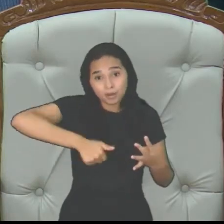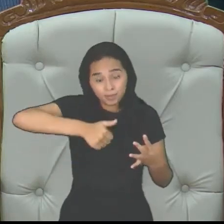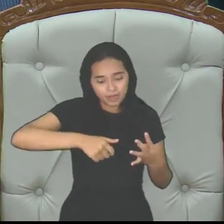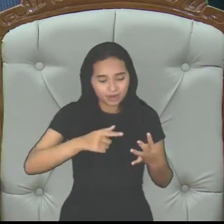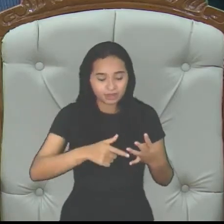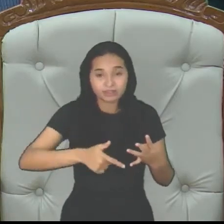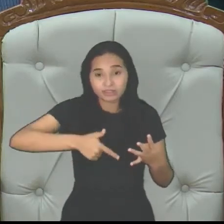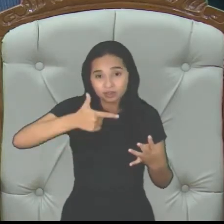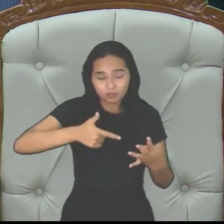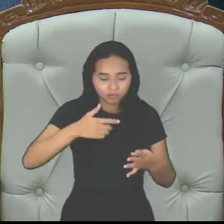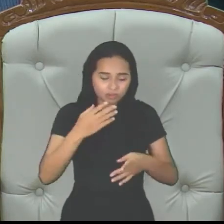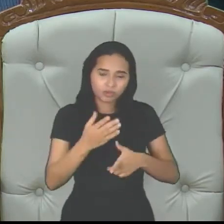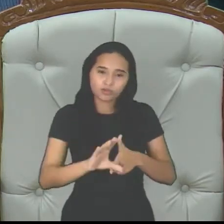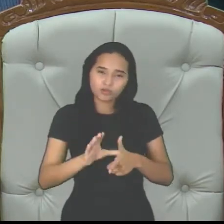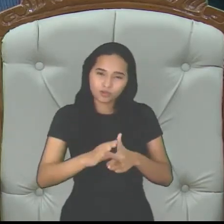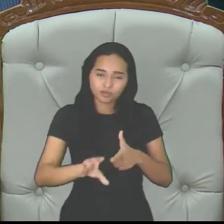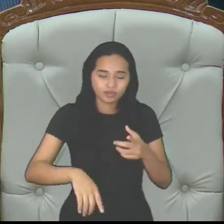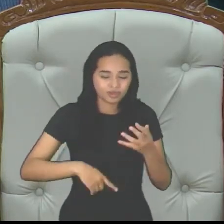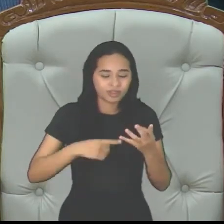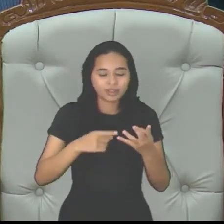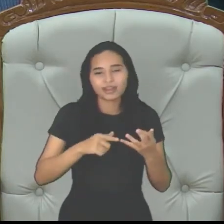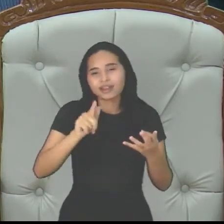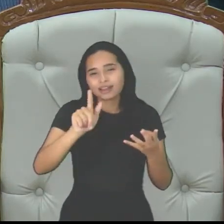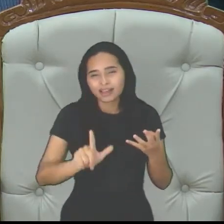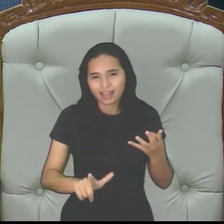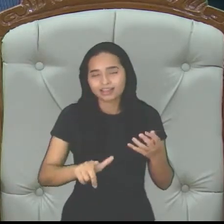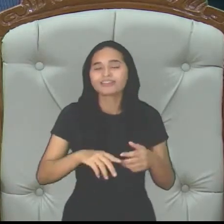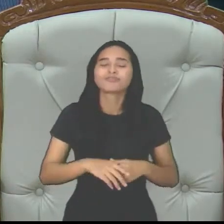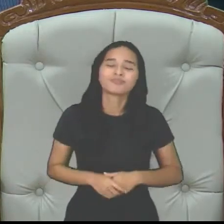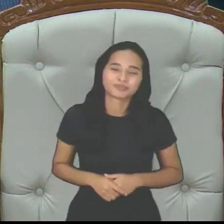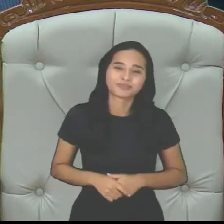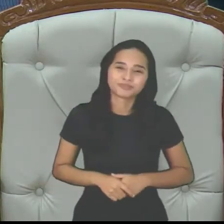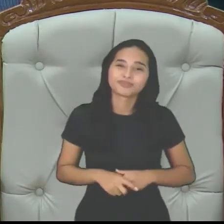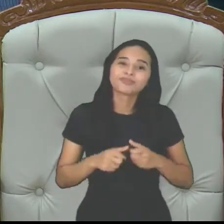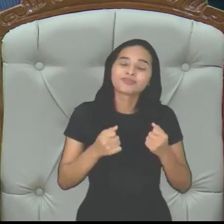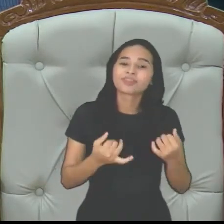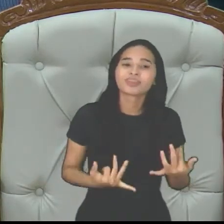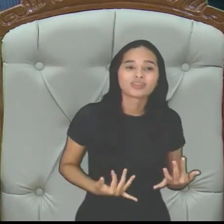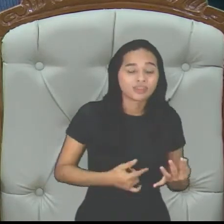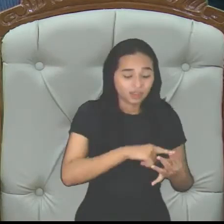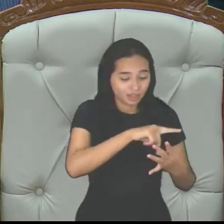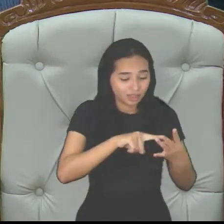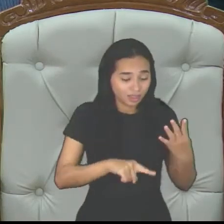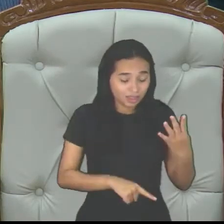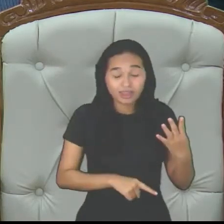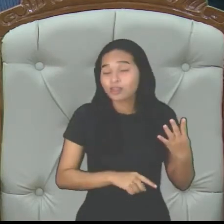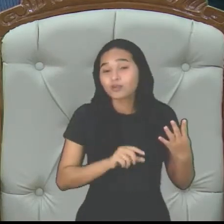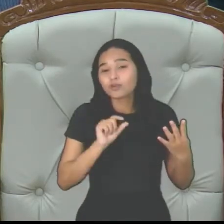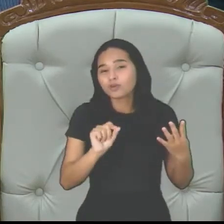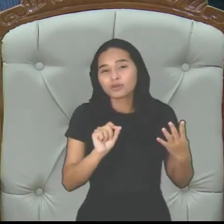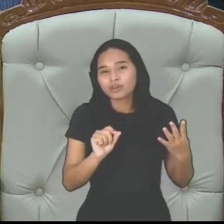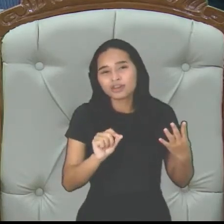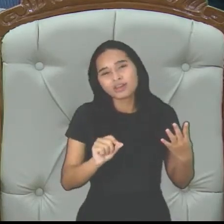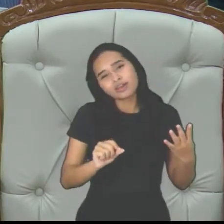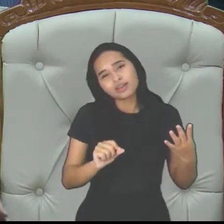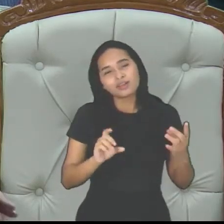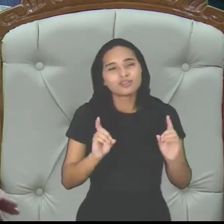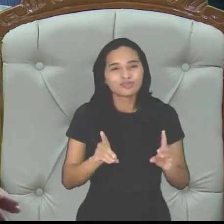aos Coríntios e Gálatas. Fala sobre a soteriologia, que é a doutrina da